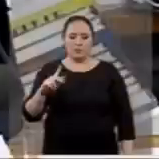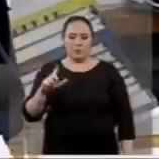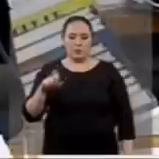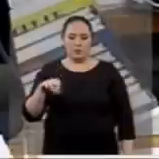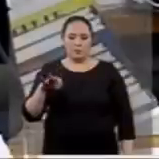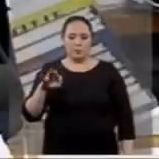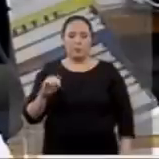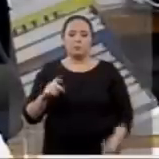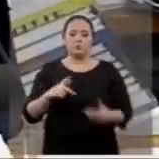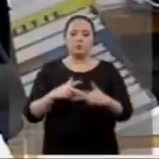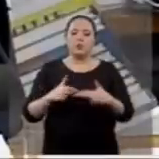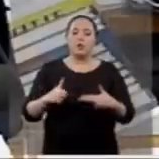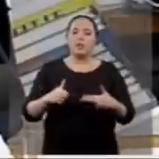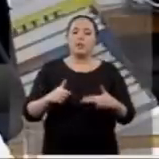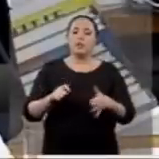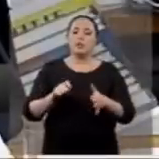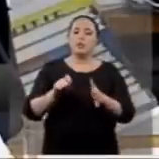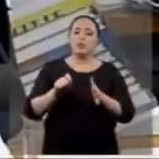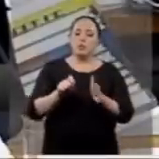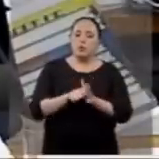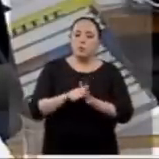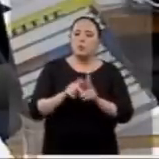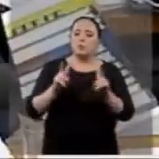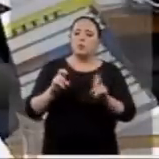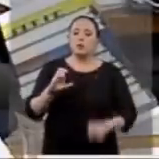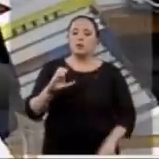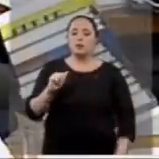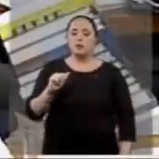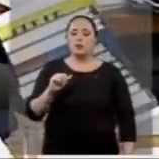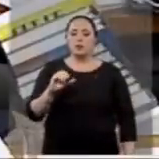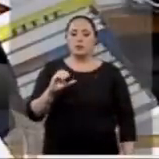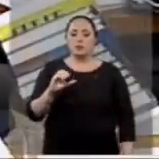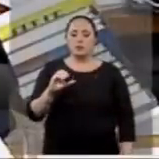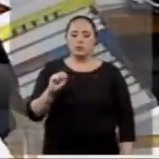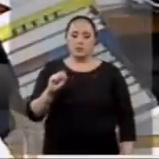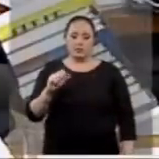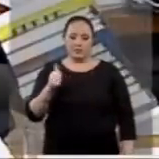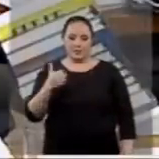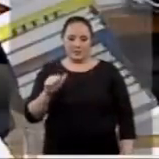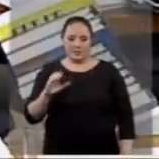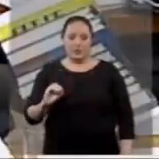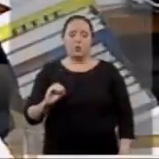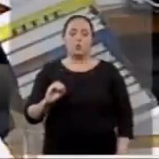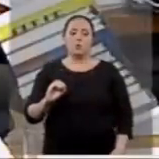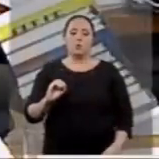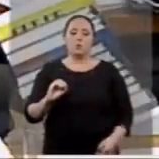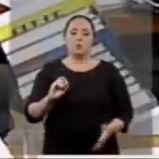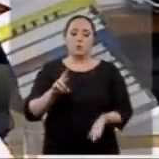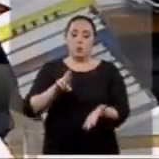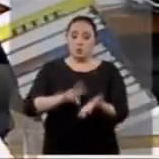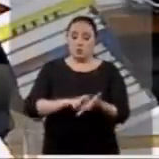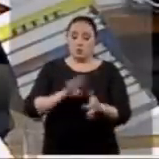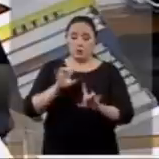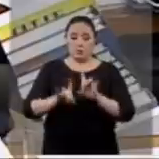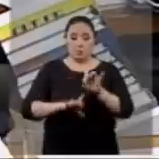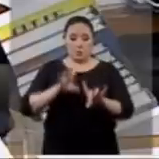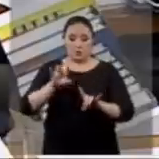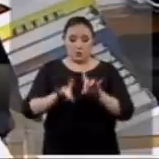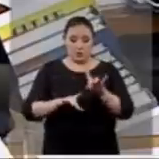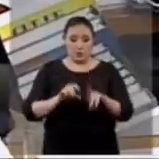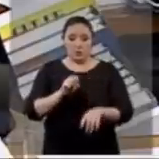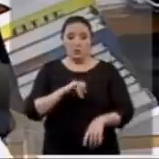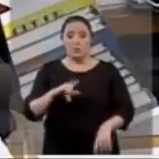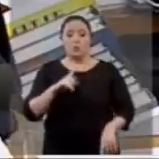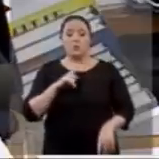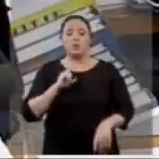tributária, implica a cassação da inscrição, do registro, né, especial, se